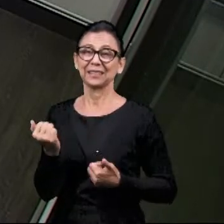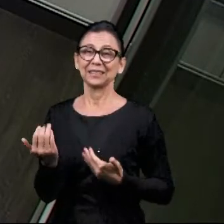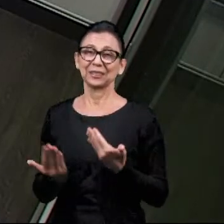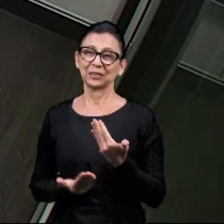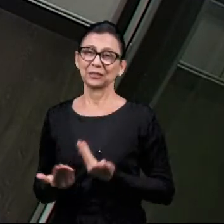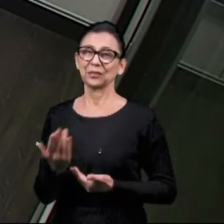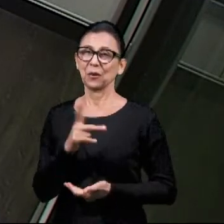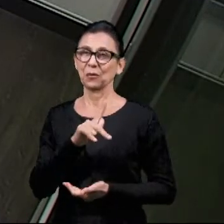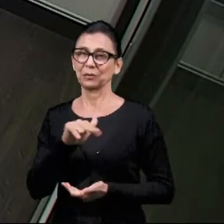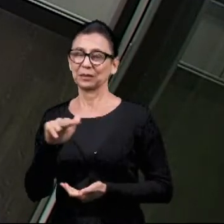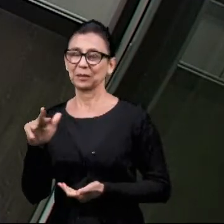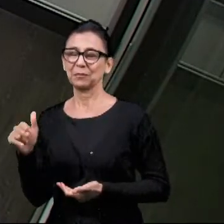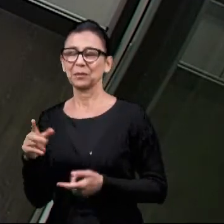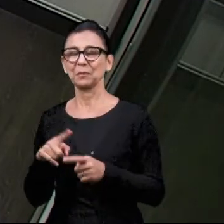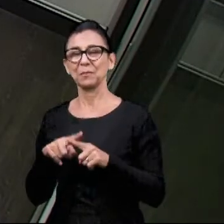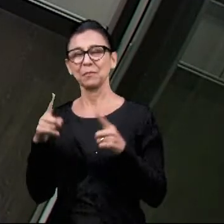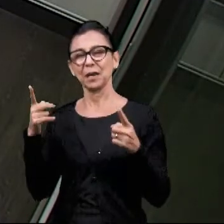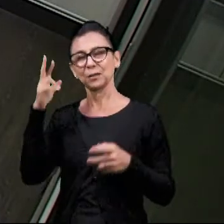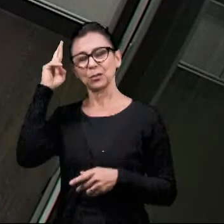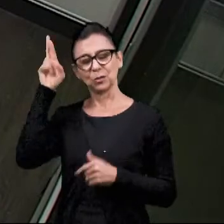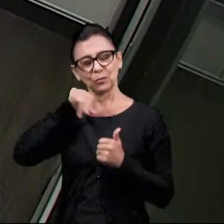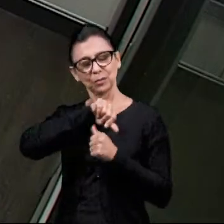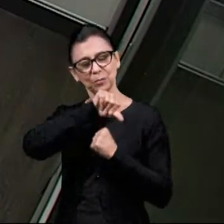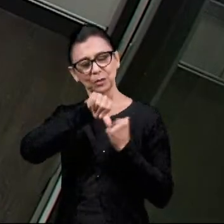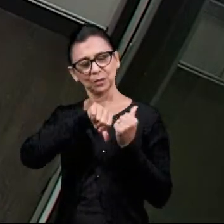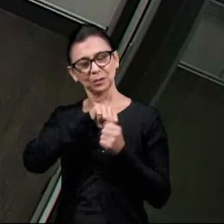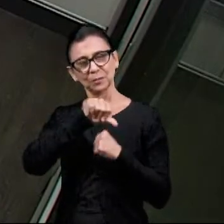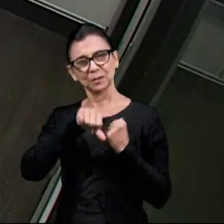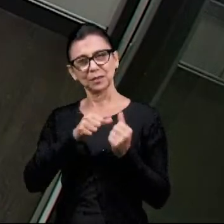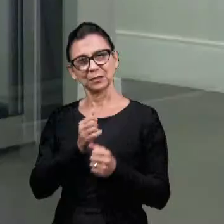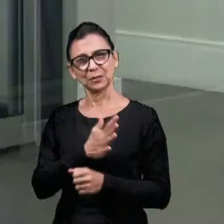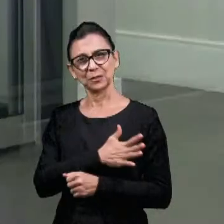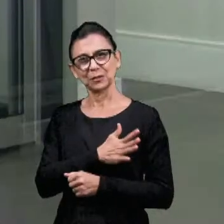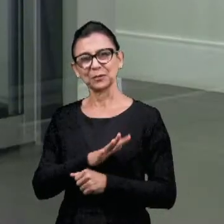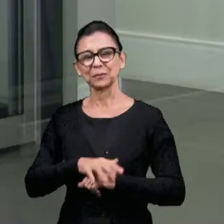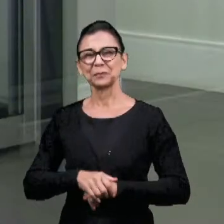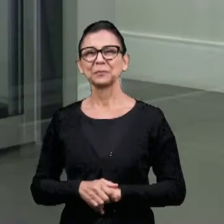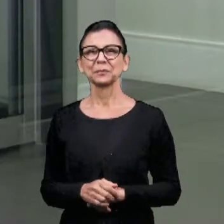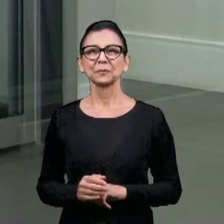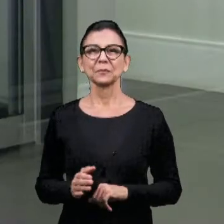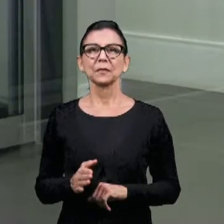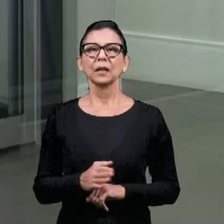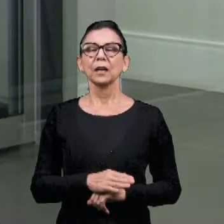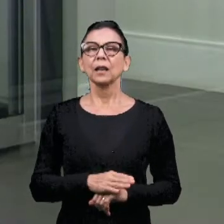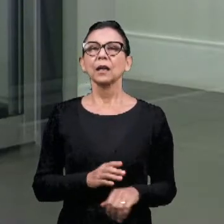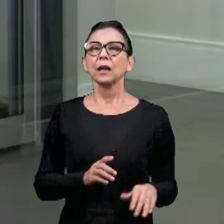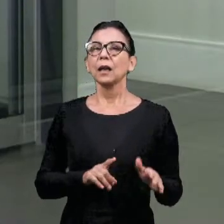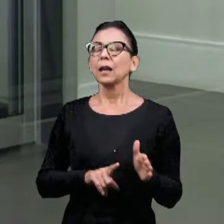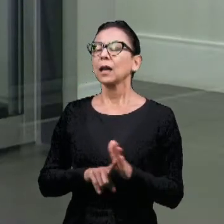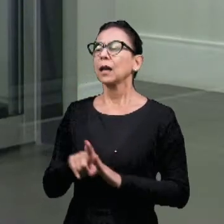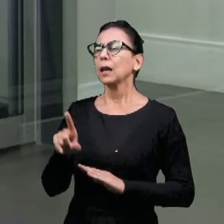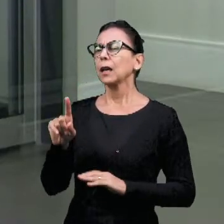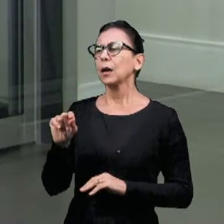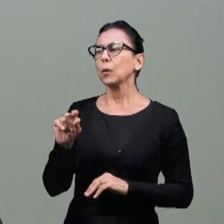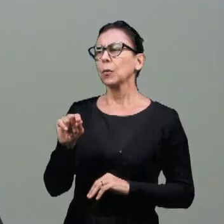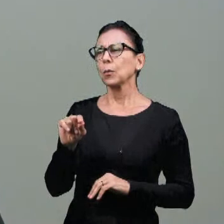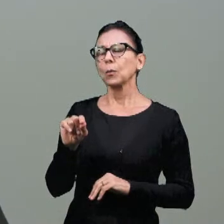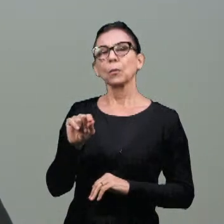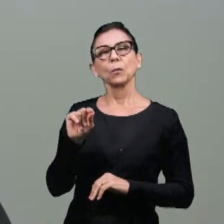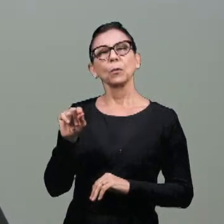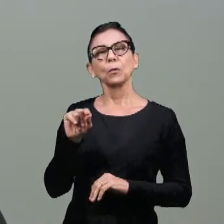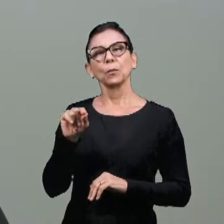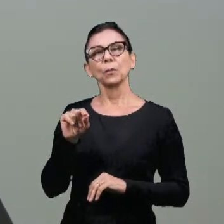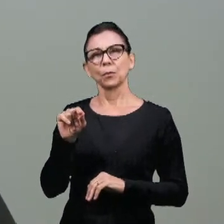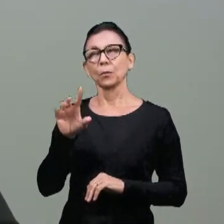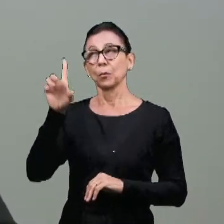com muita gratidão no coração, servindo a Deus. E quando é que foi o primeiro momento aqui que o Senhor, que o